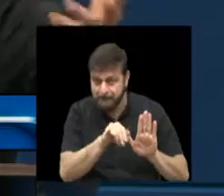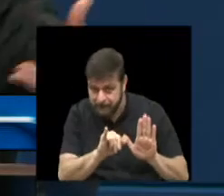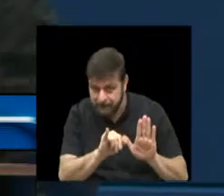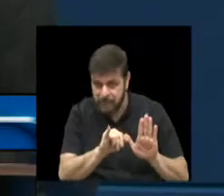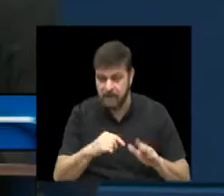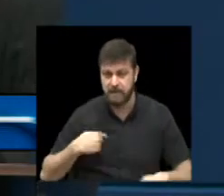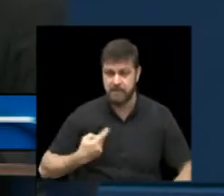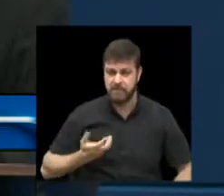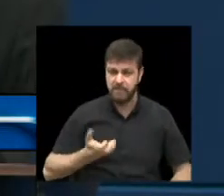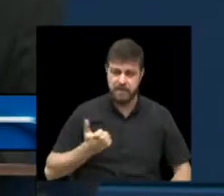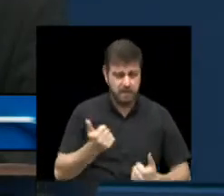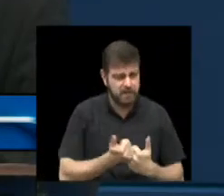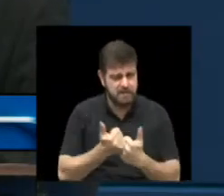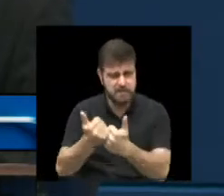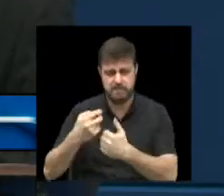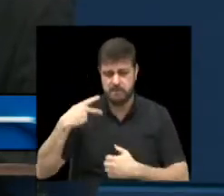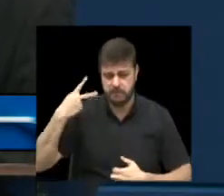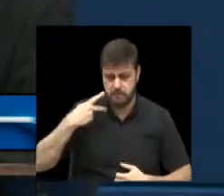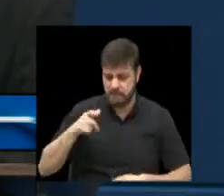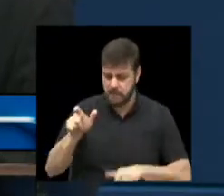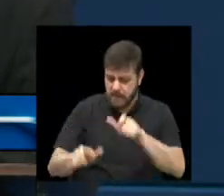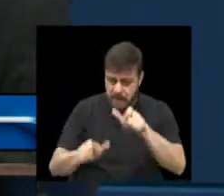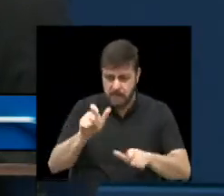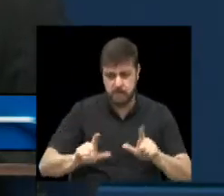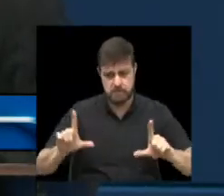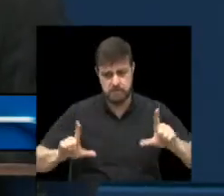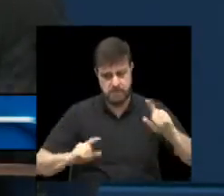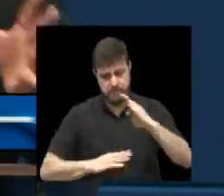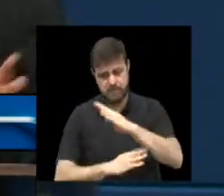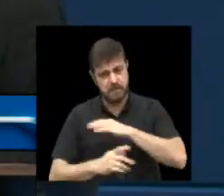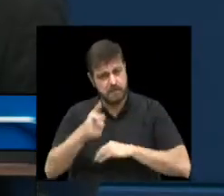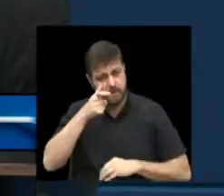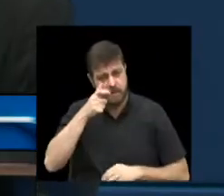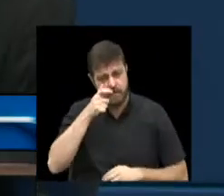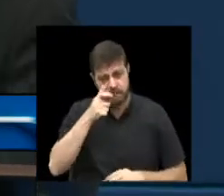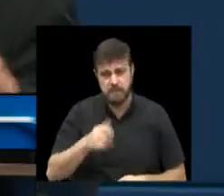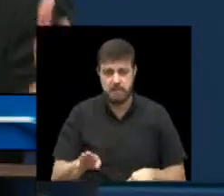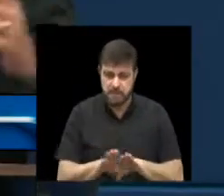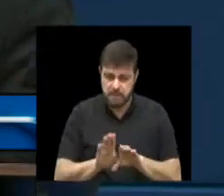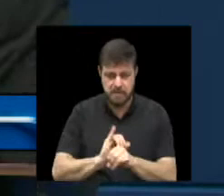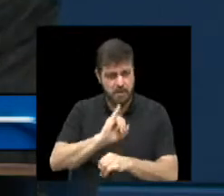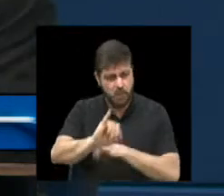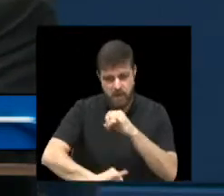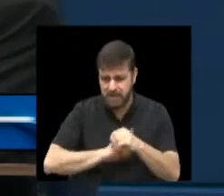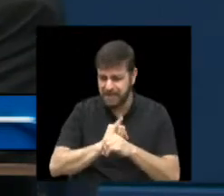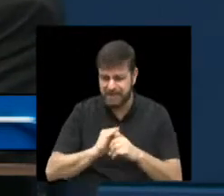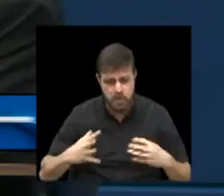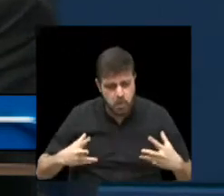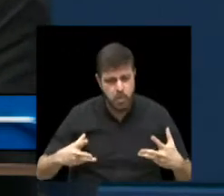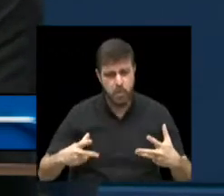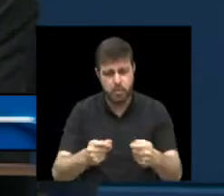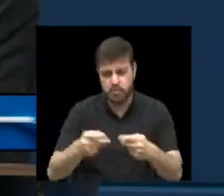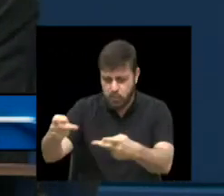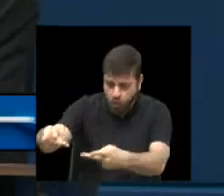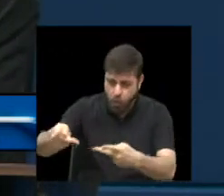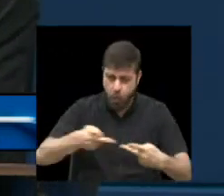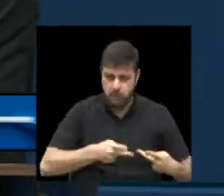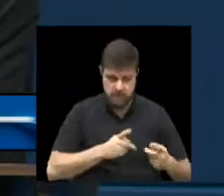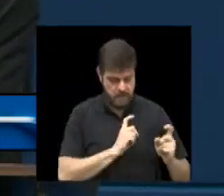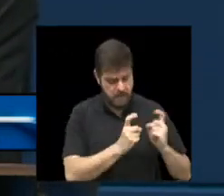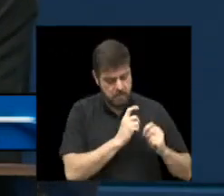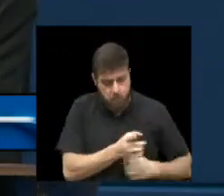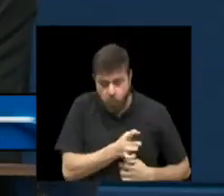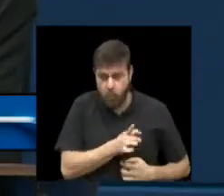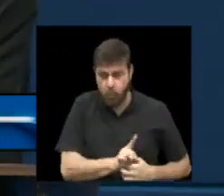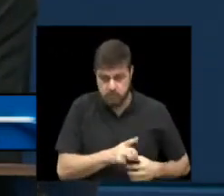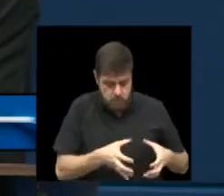vereadores, assessores, você que está nos acompanhando pela TV Câmara ou online, todos estão convidados para participar da última reunião